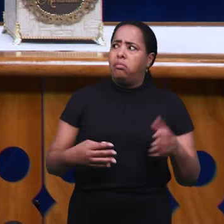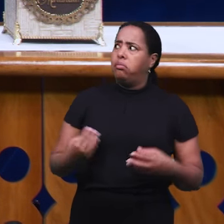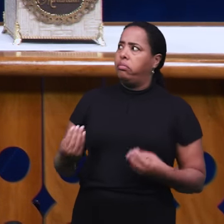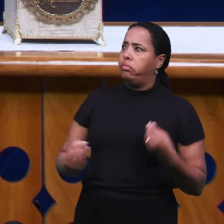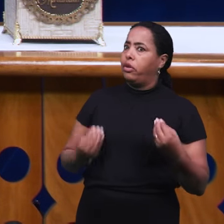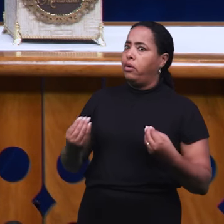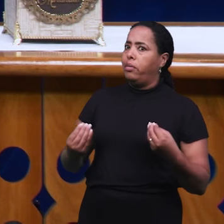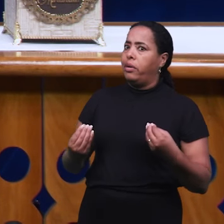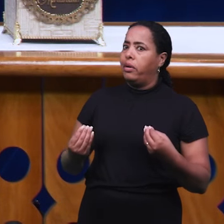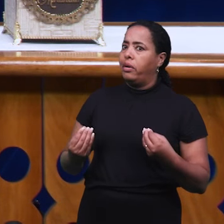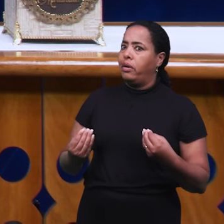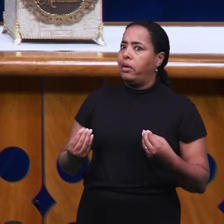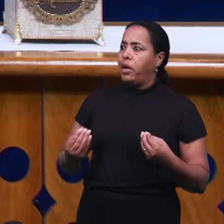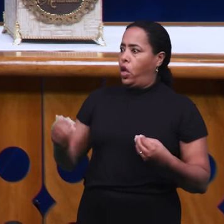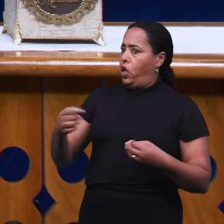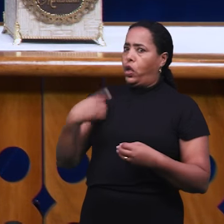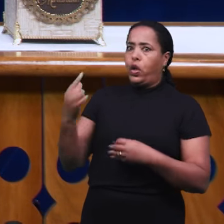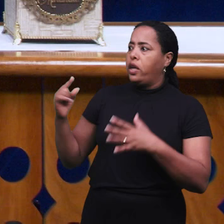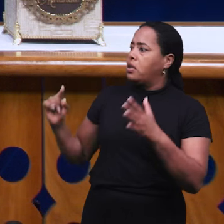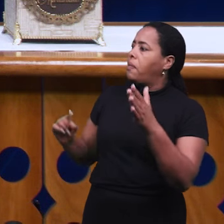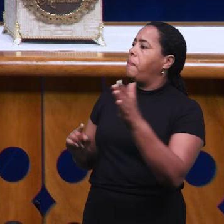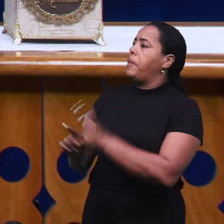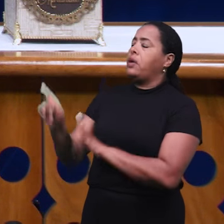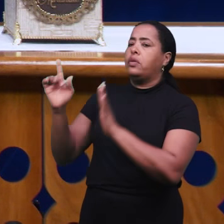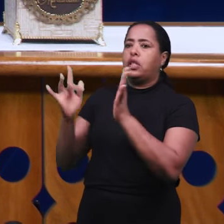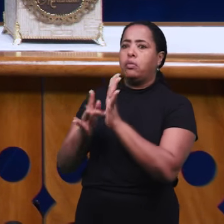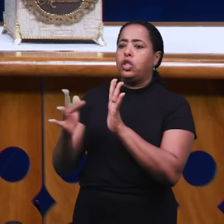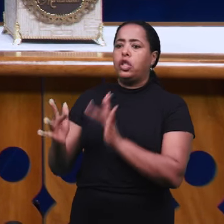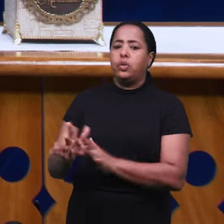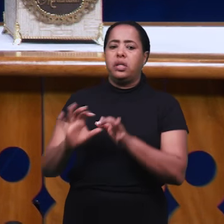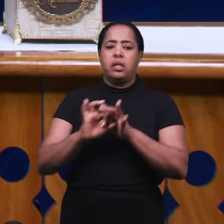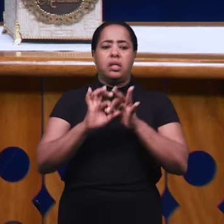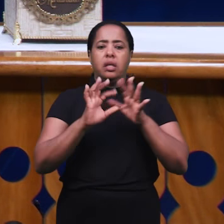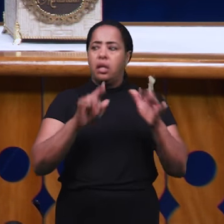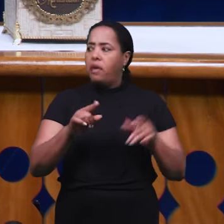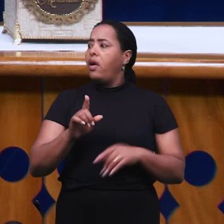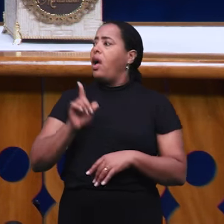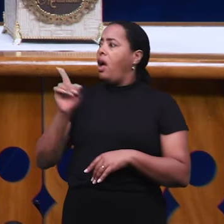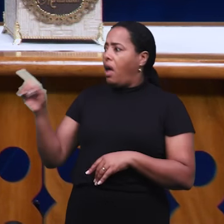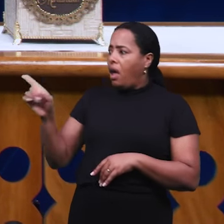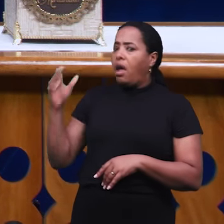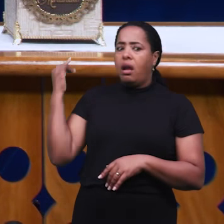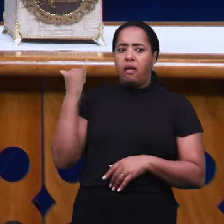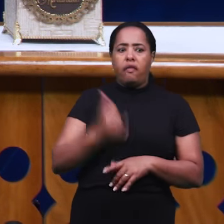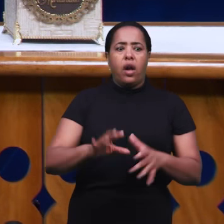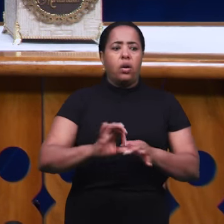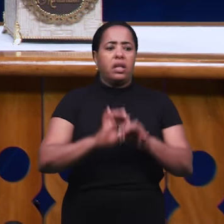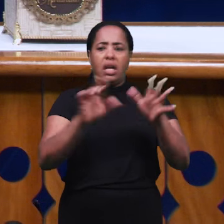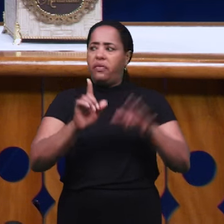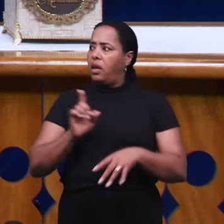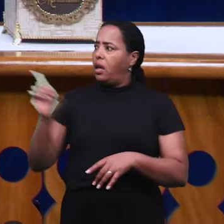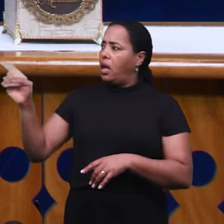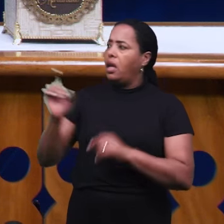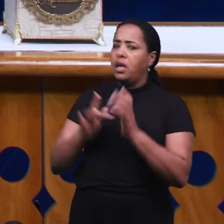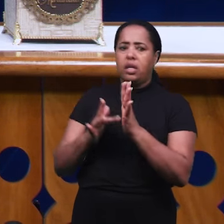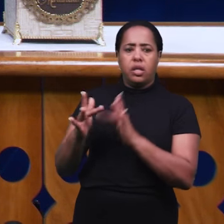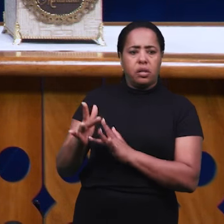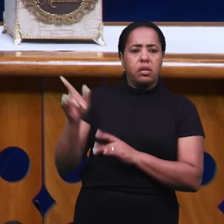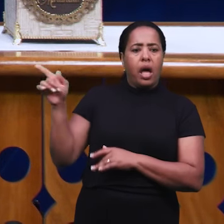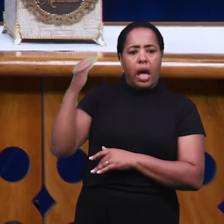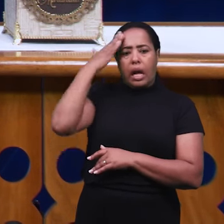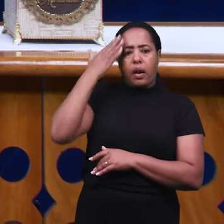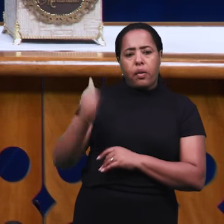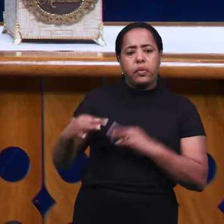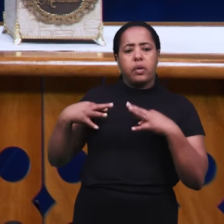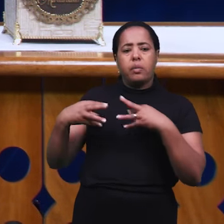isso? Nós perguntamos a Jesus se podia ir. Ele falou que podia ir. Ele não é Jesus? Ele não sabe